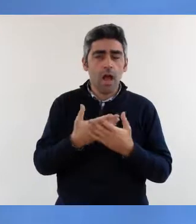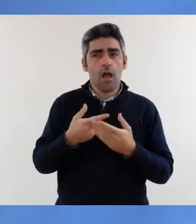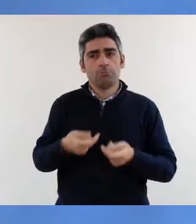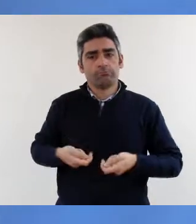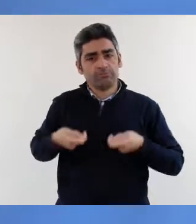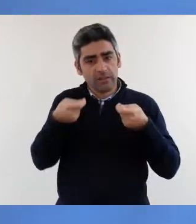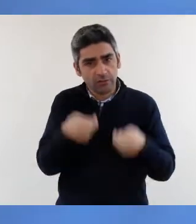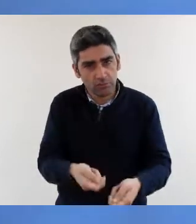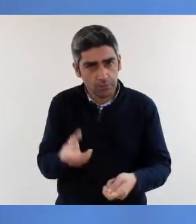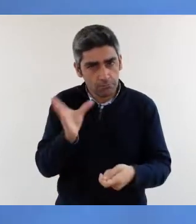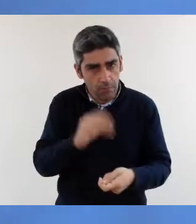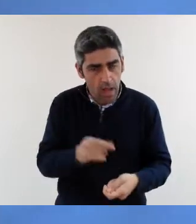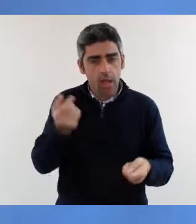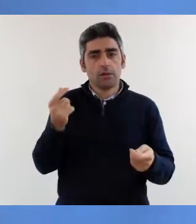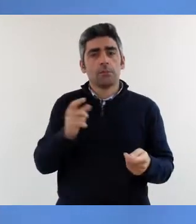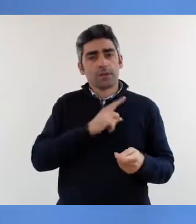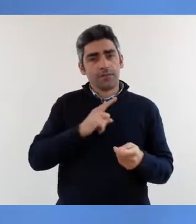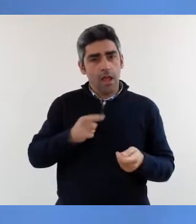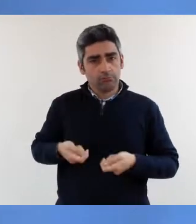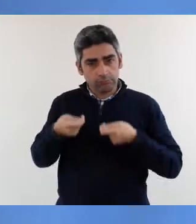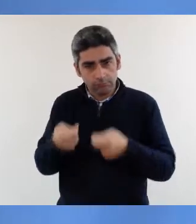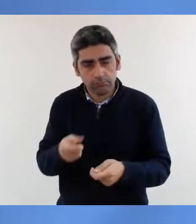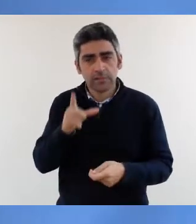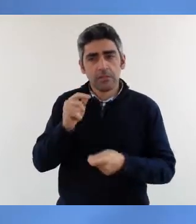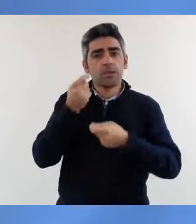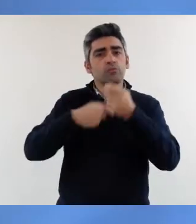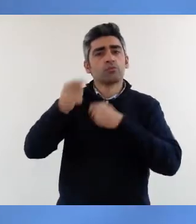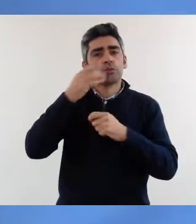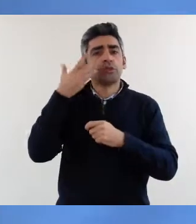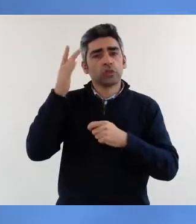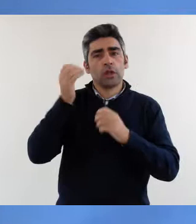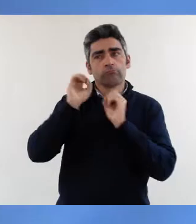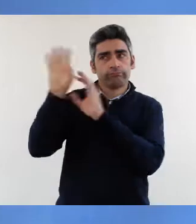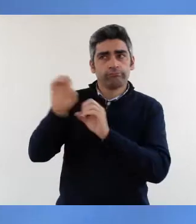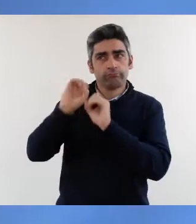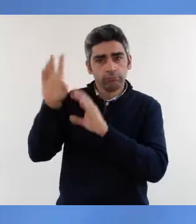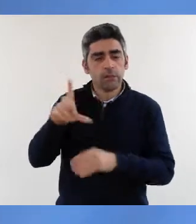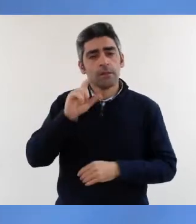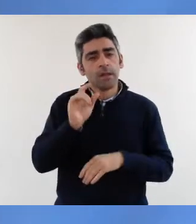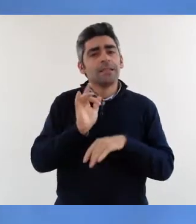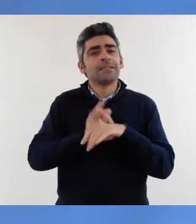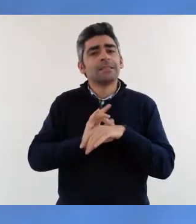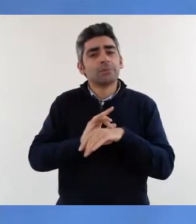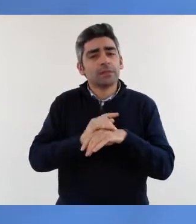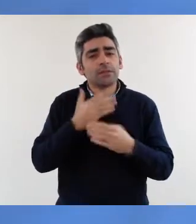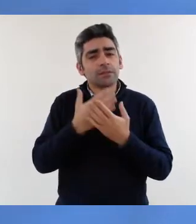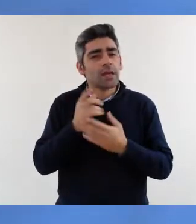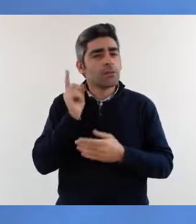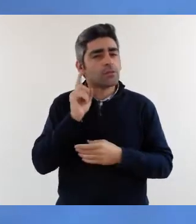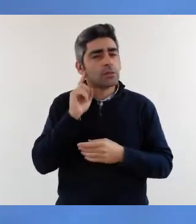meteu em termos da aposta no investimento privado de aposta nas exportações